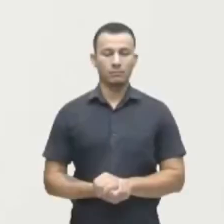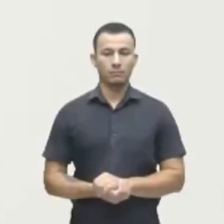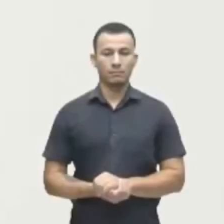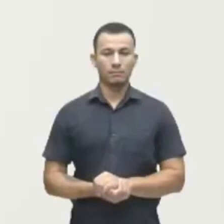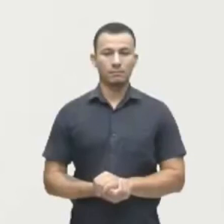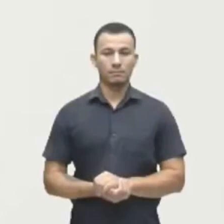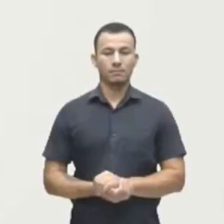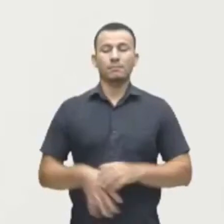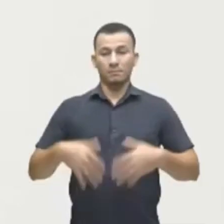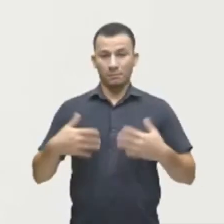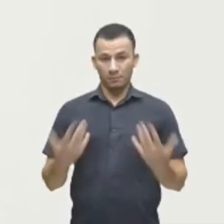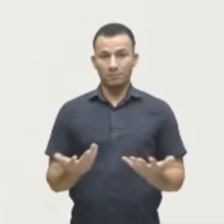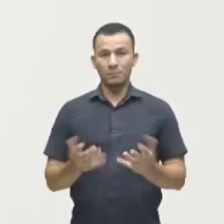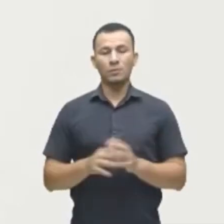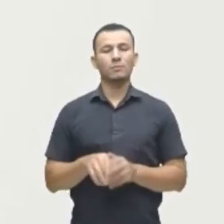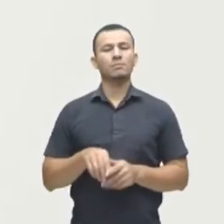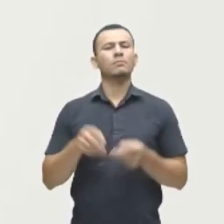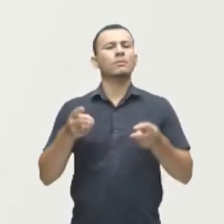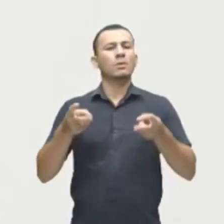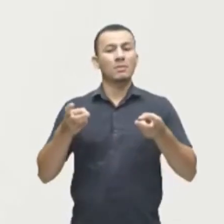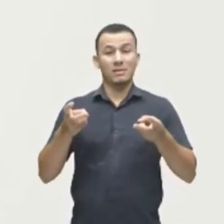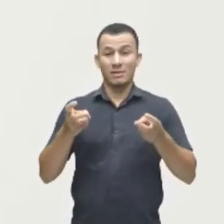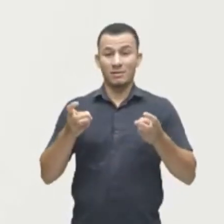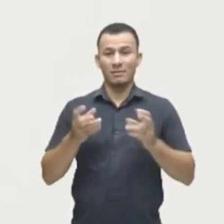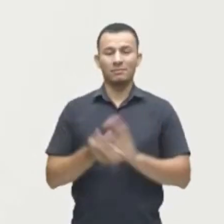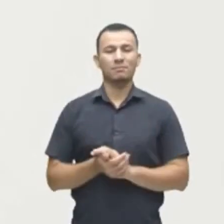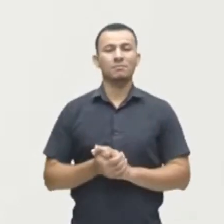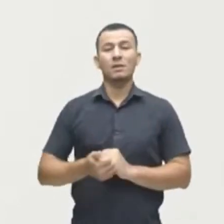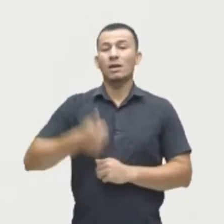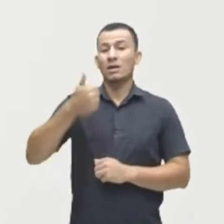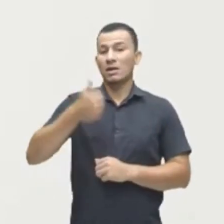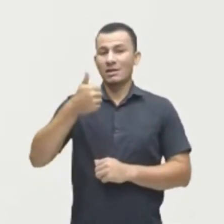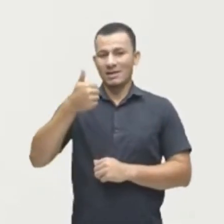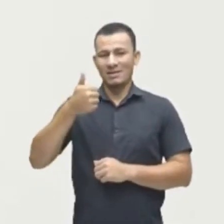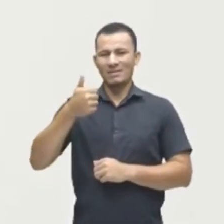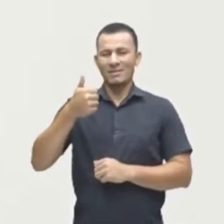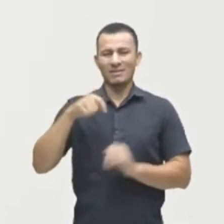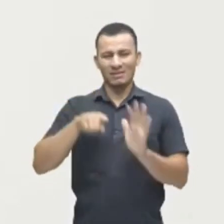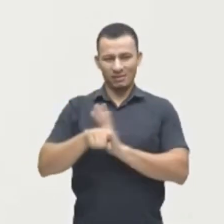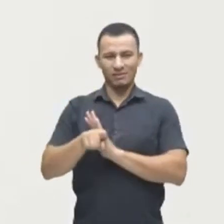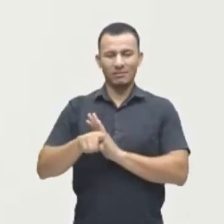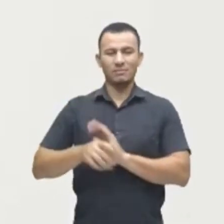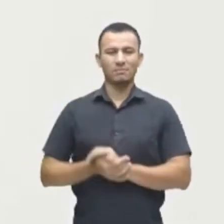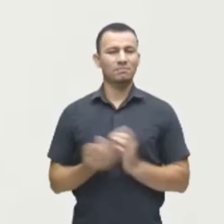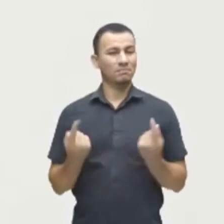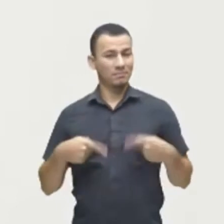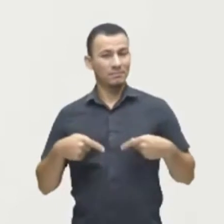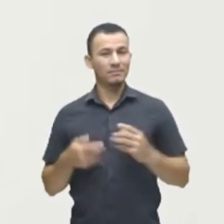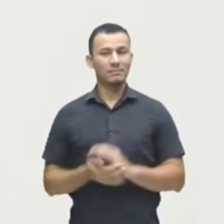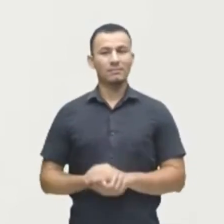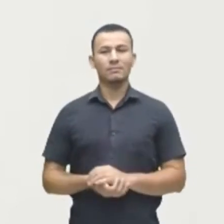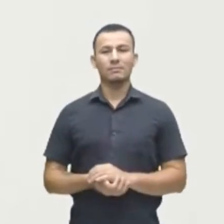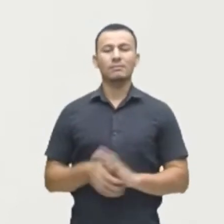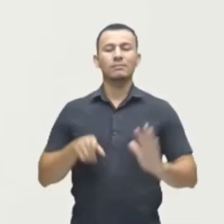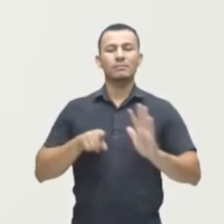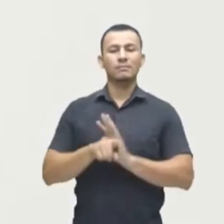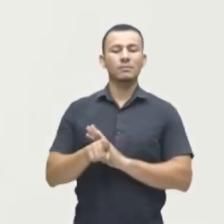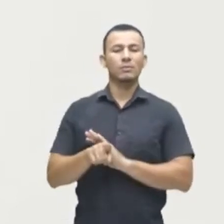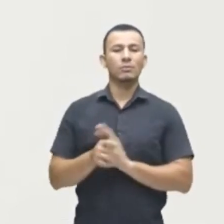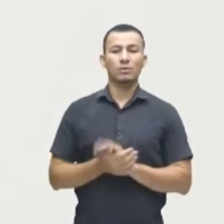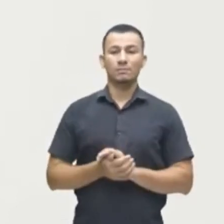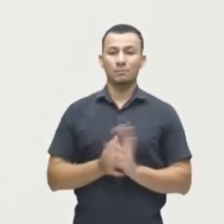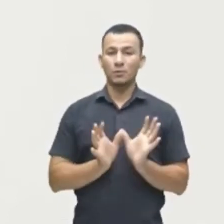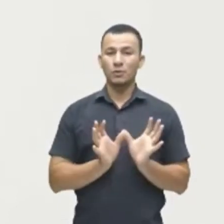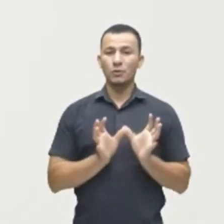Vamos lá, gente. Observando aqui, a primeira questão que nós colocamos para vocês, um desafio. Foi perguntado, dos